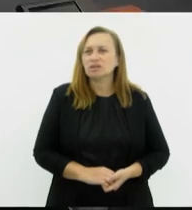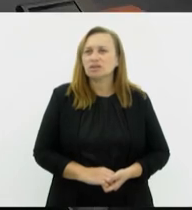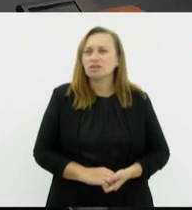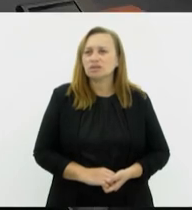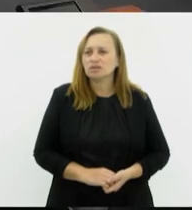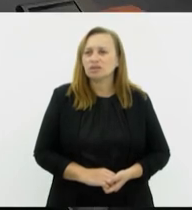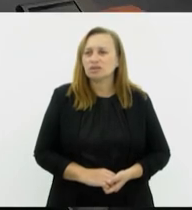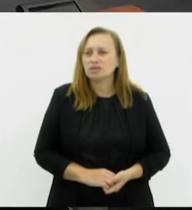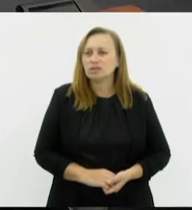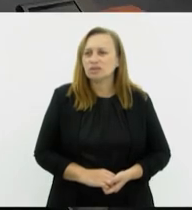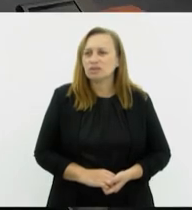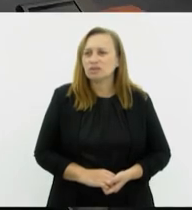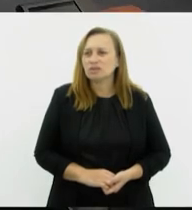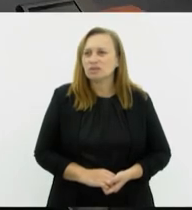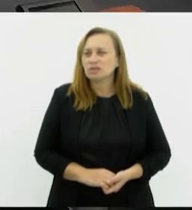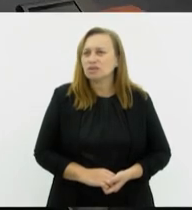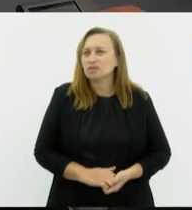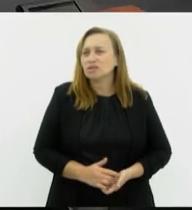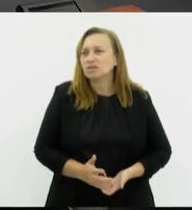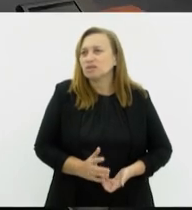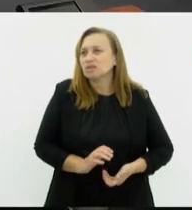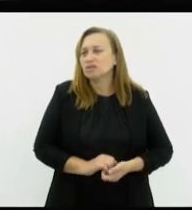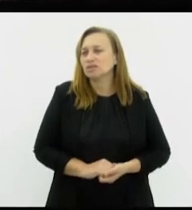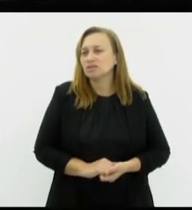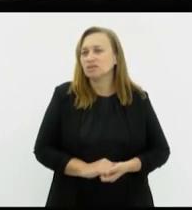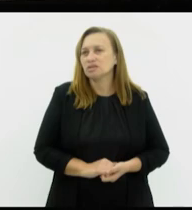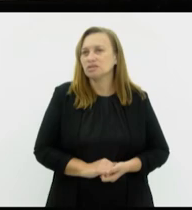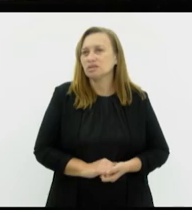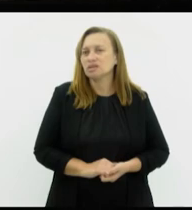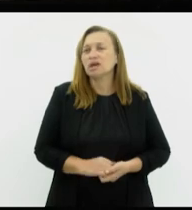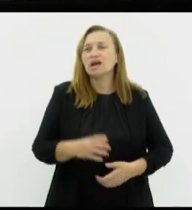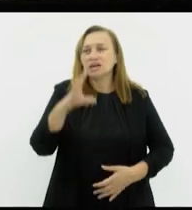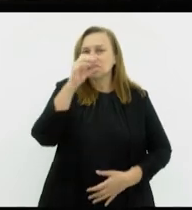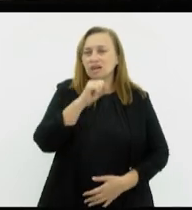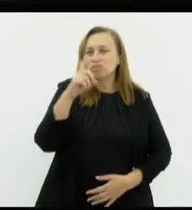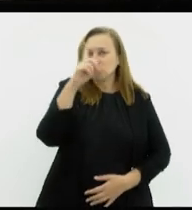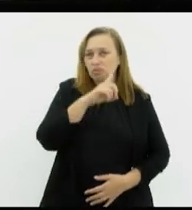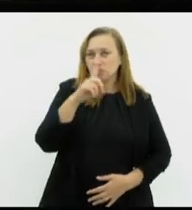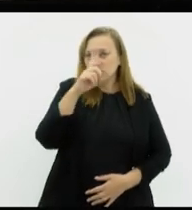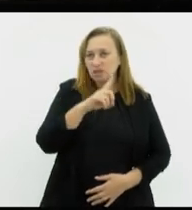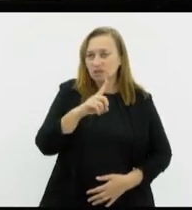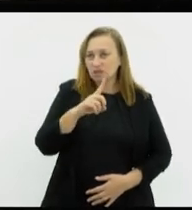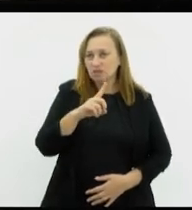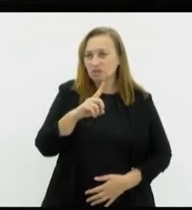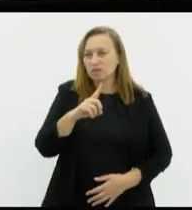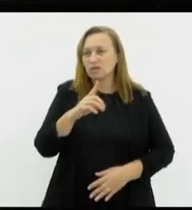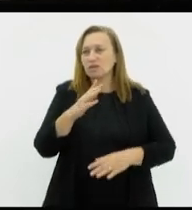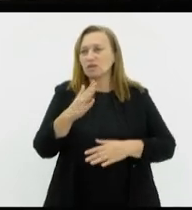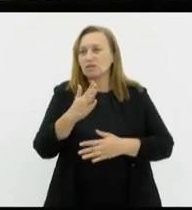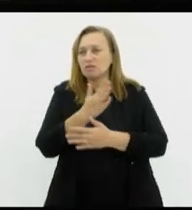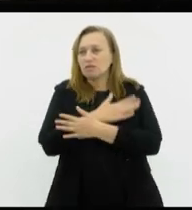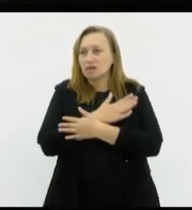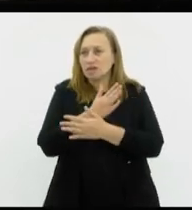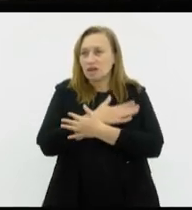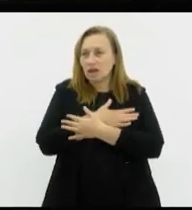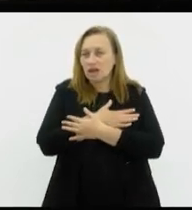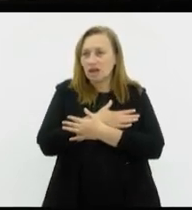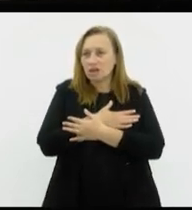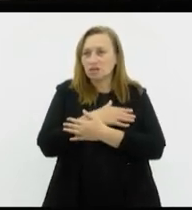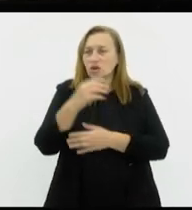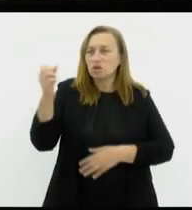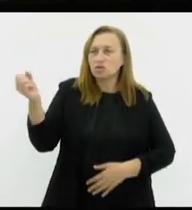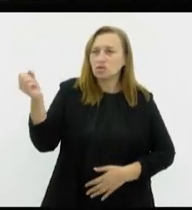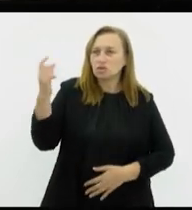que a duras penas, sem ver dia, sábado, domingo, feriado, sol, chuva, na rua, nas redes